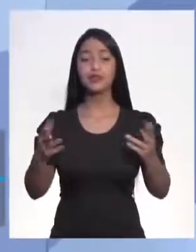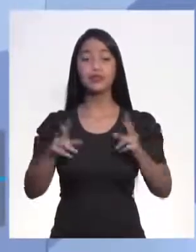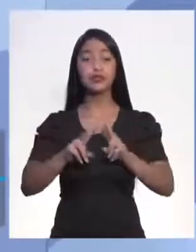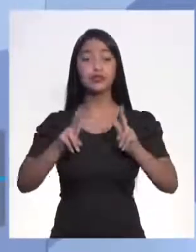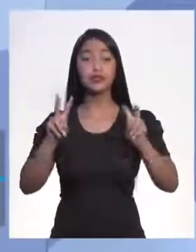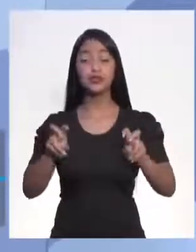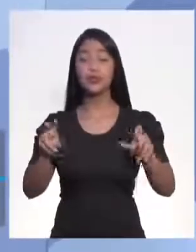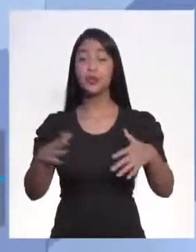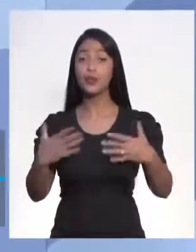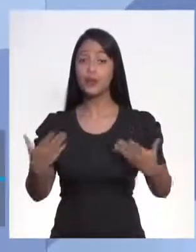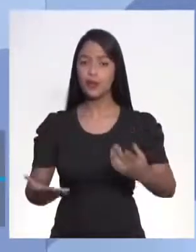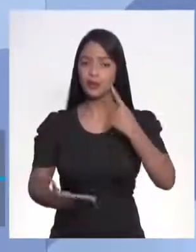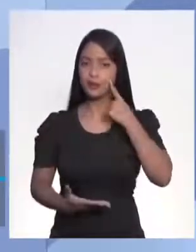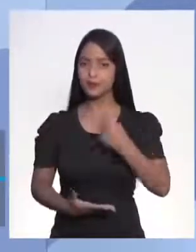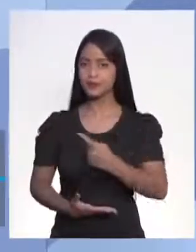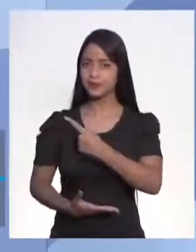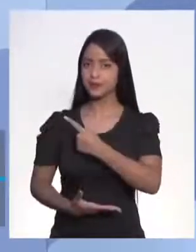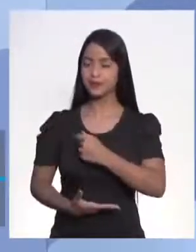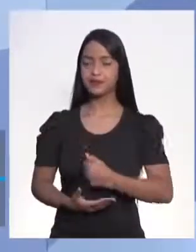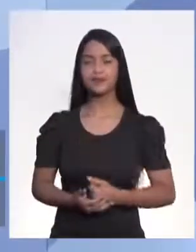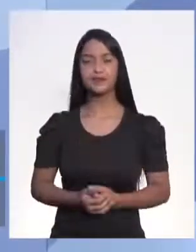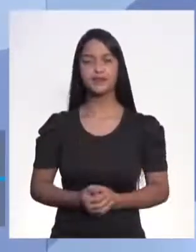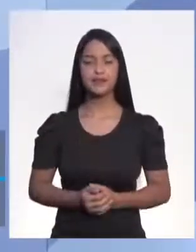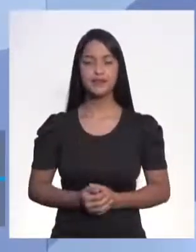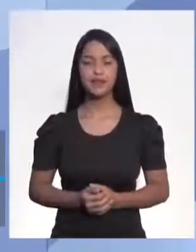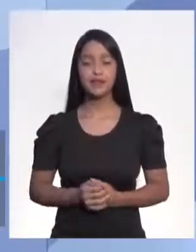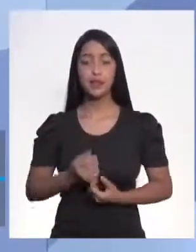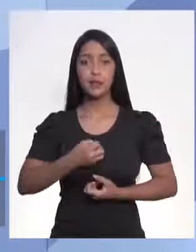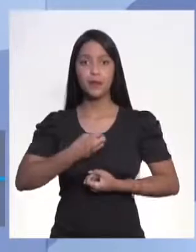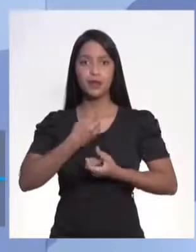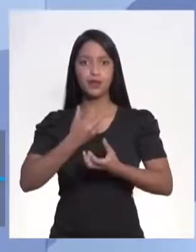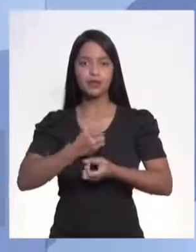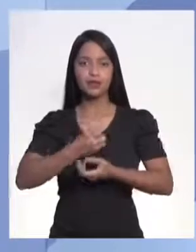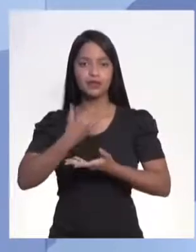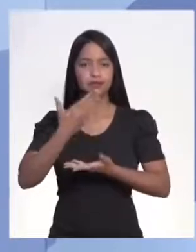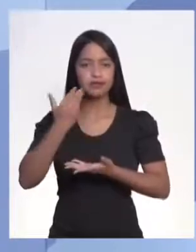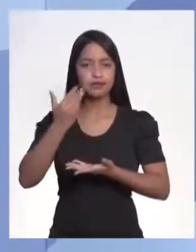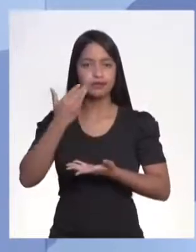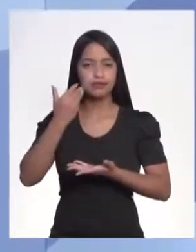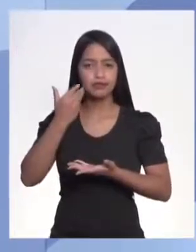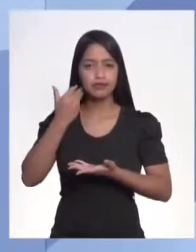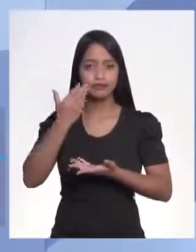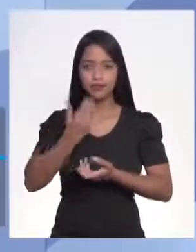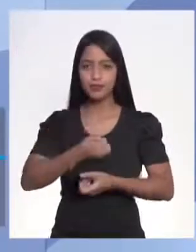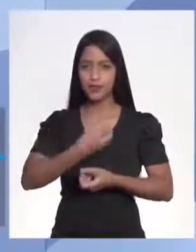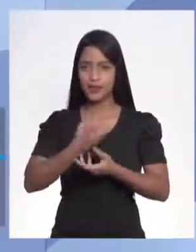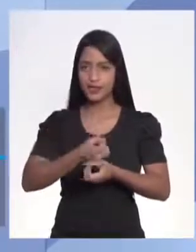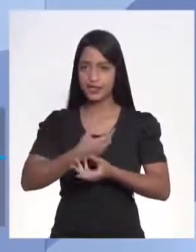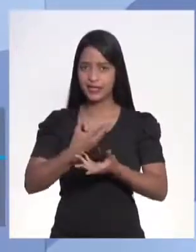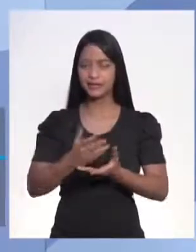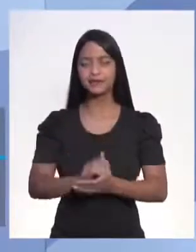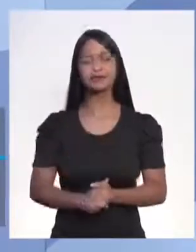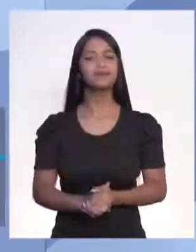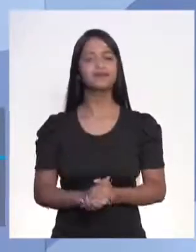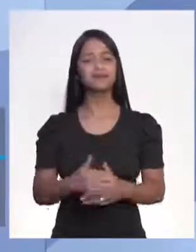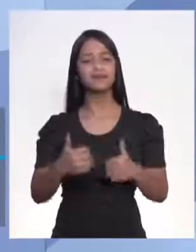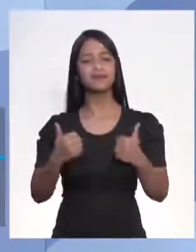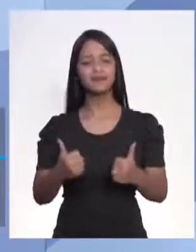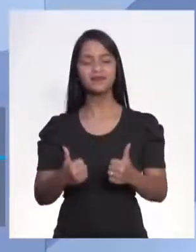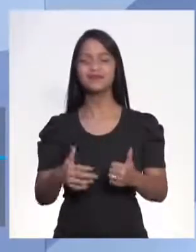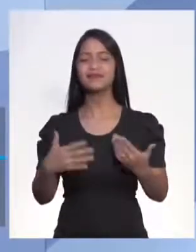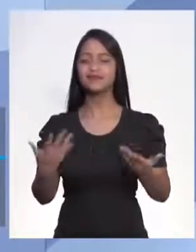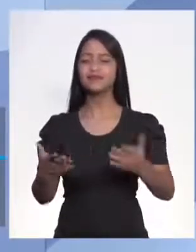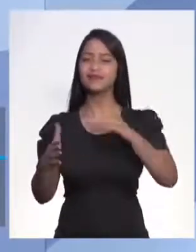título título alimentando se coloca lá para limão por favor alimentando-se de poesia muito bem